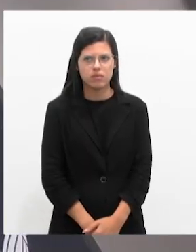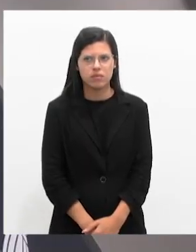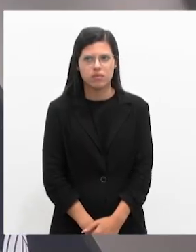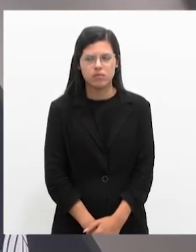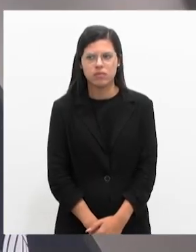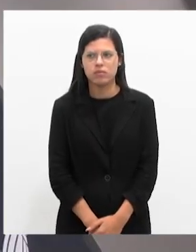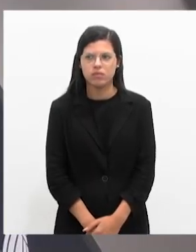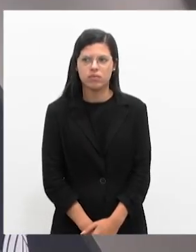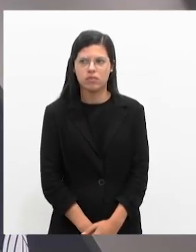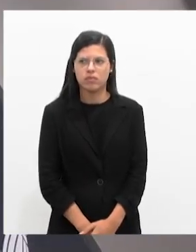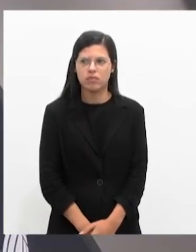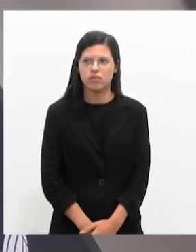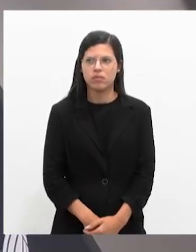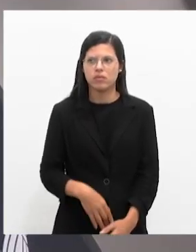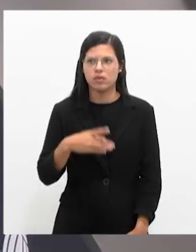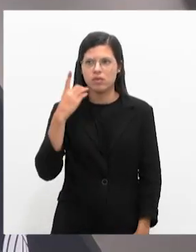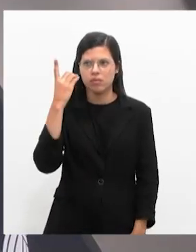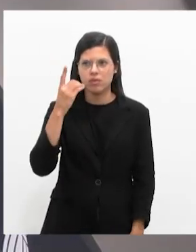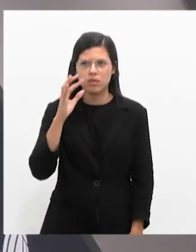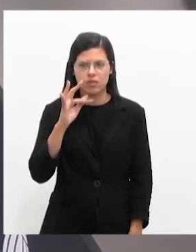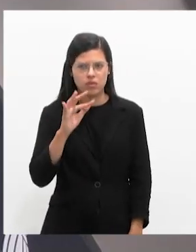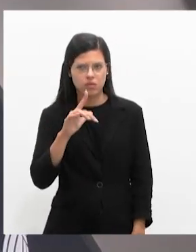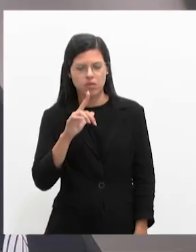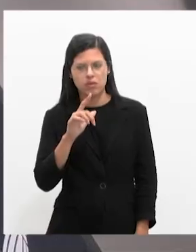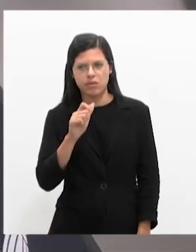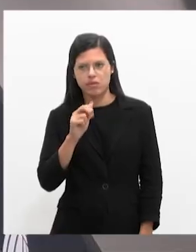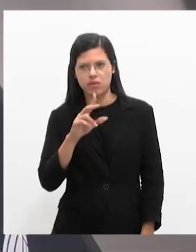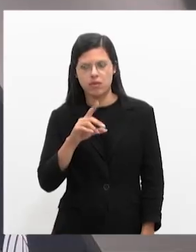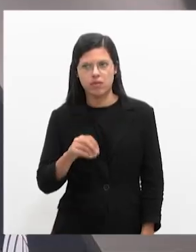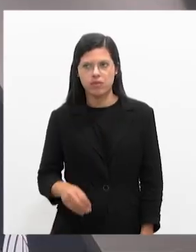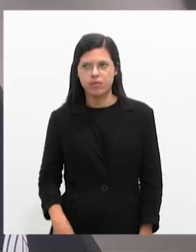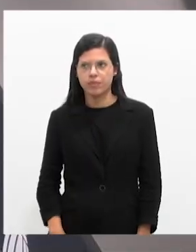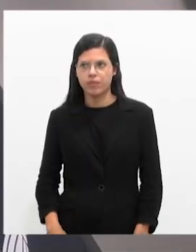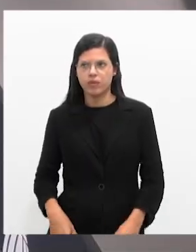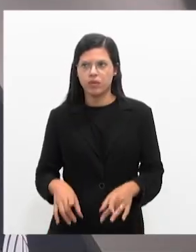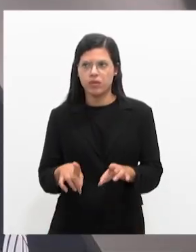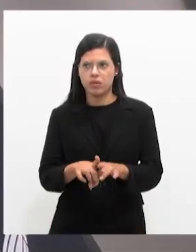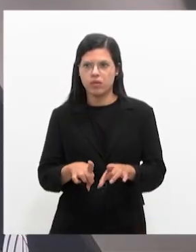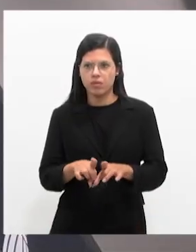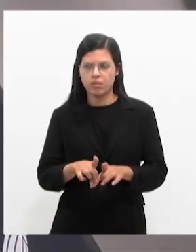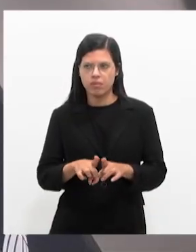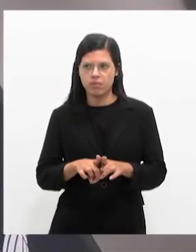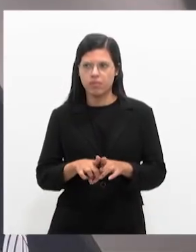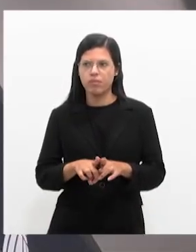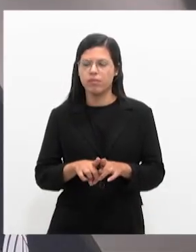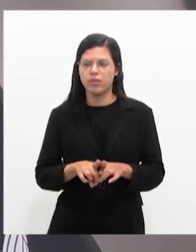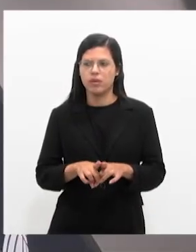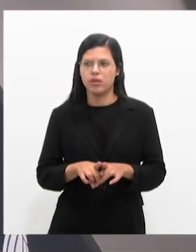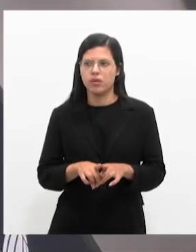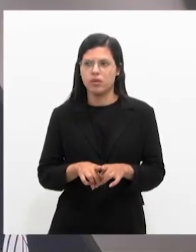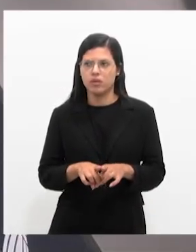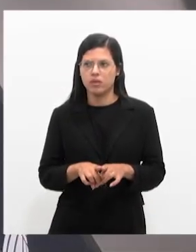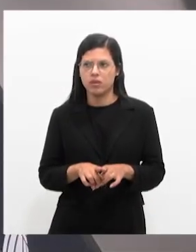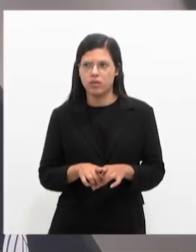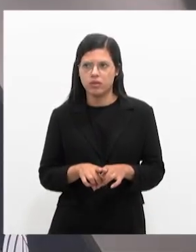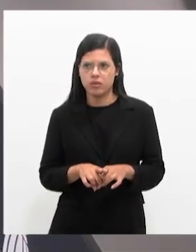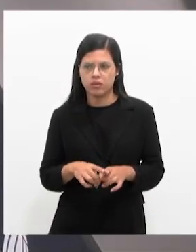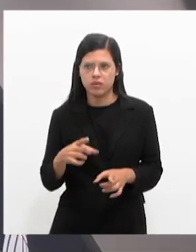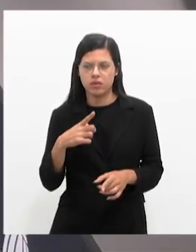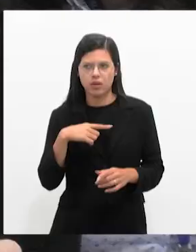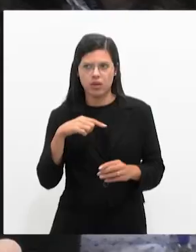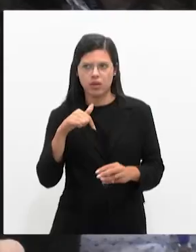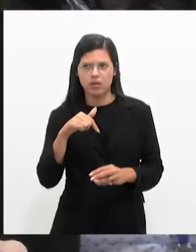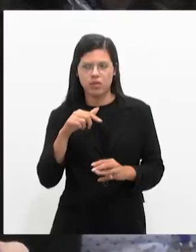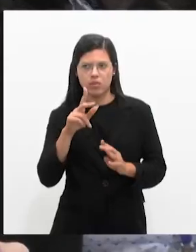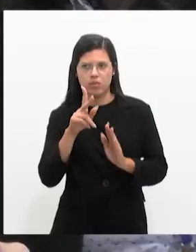Nós... Deputado Serafini. E bom dia. só para além disso, também tem na casa um